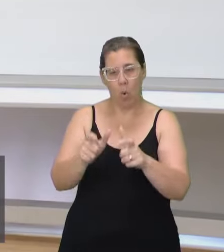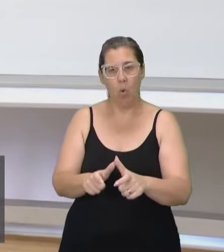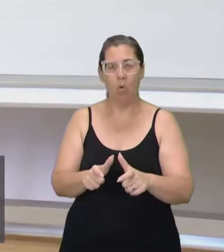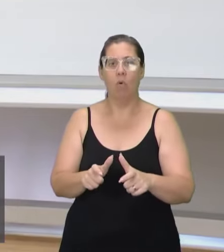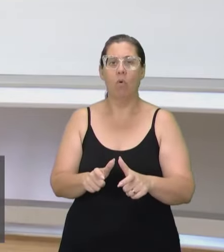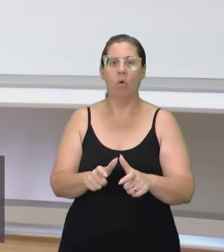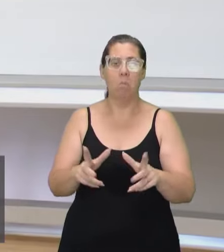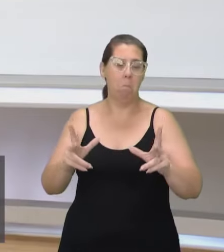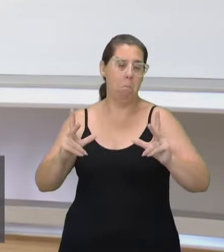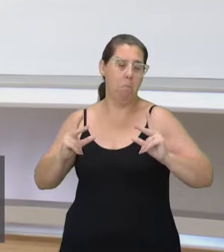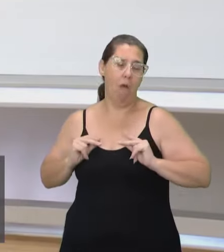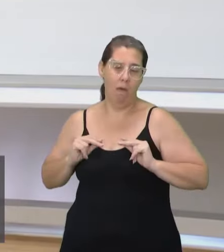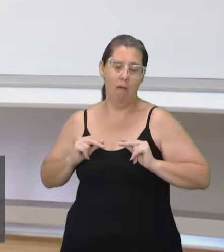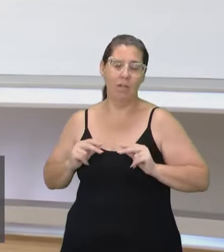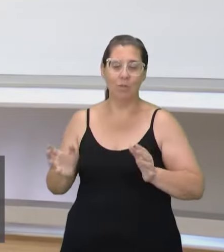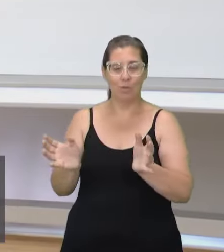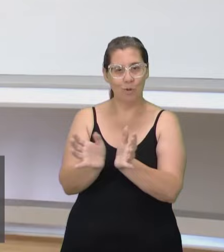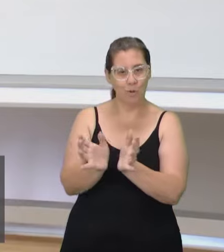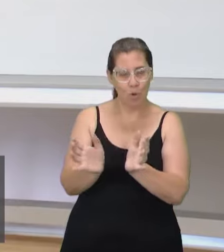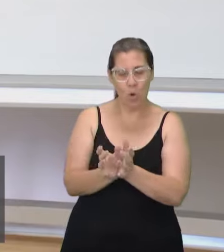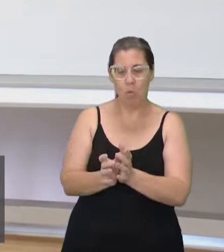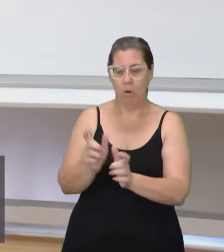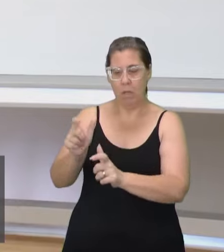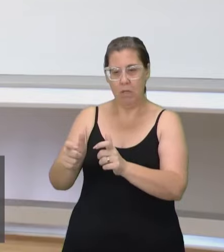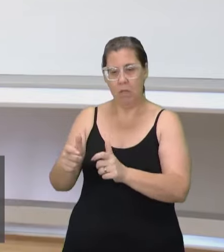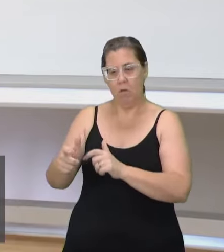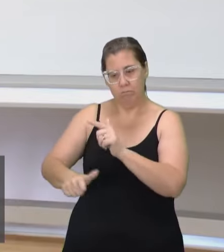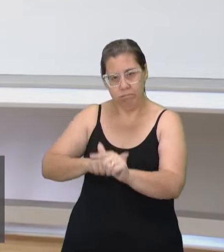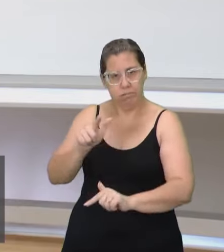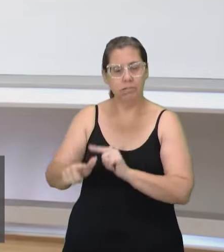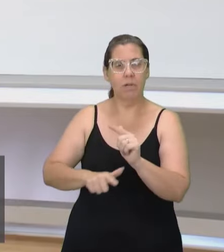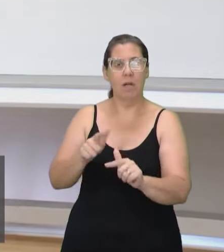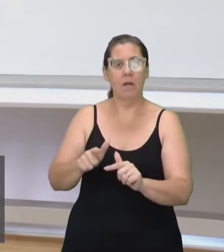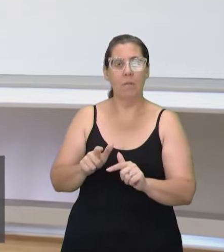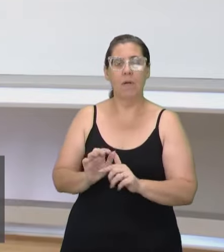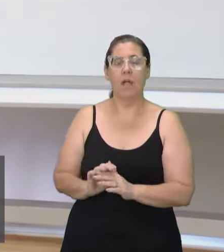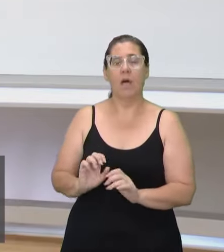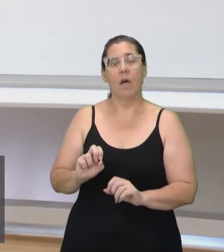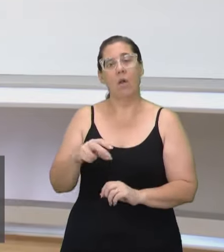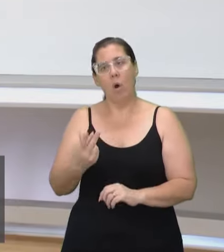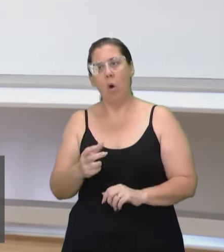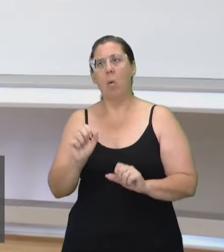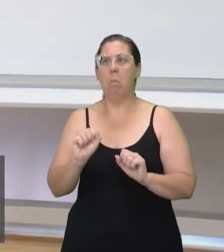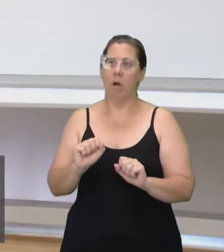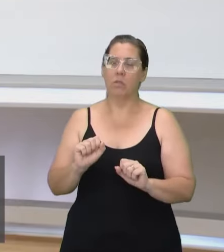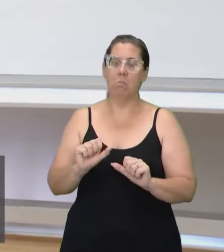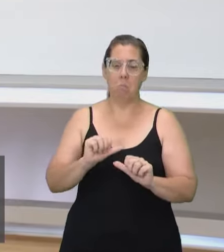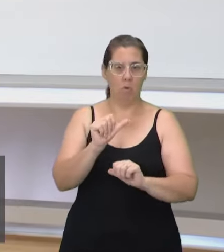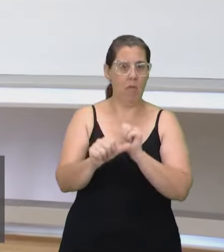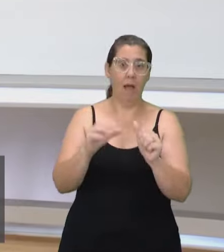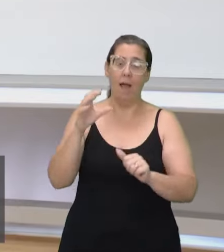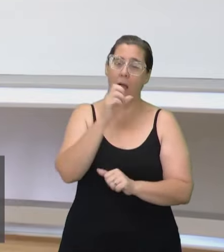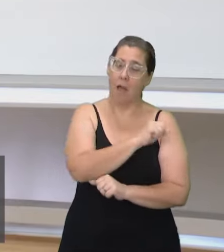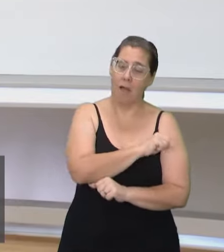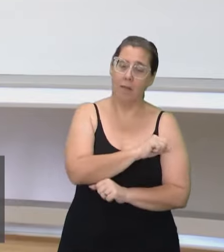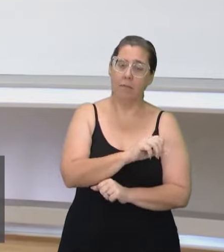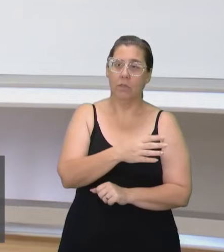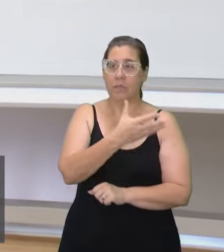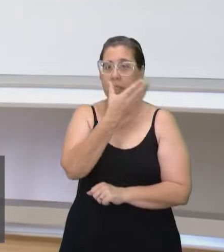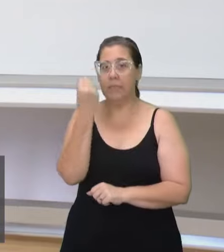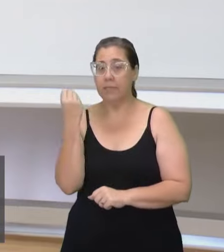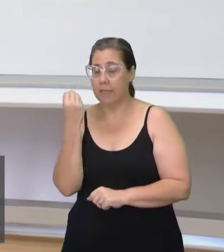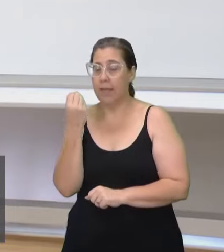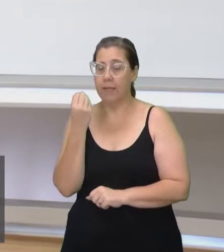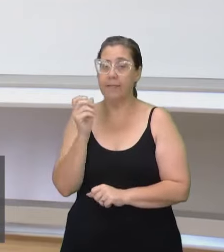mérito pessoal daquelas pessoas que se envolveram, né? Ou acham que isso pode mudar de uma hora para outra e esquecem